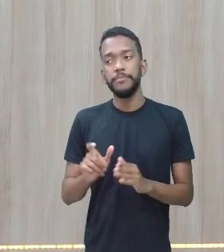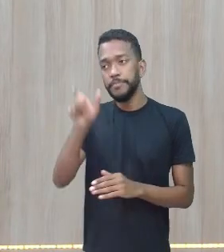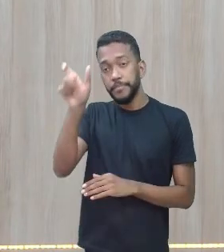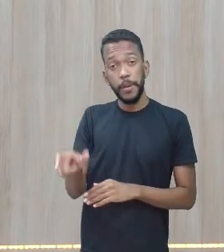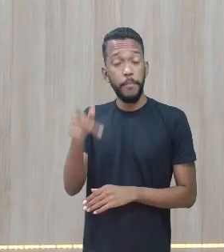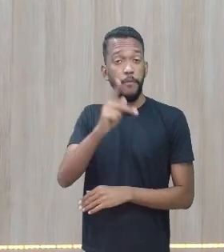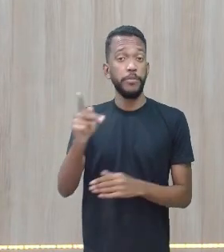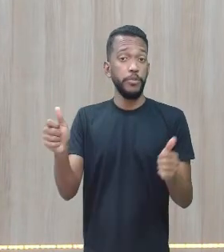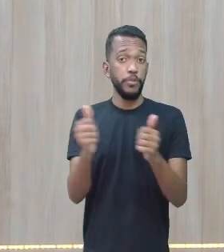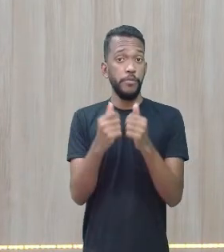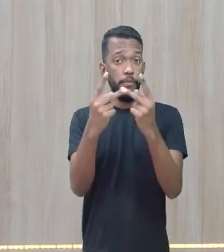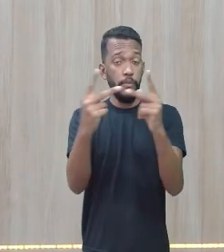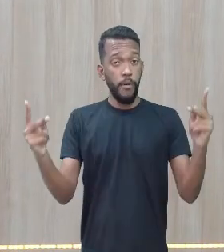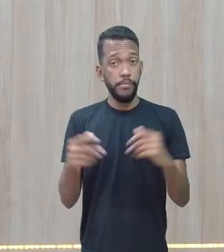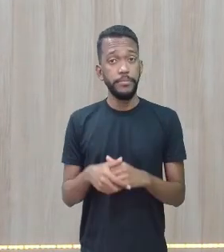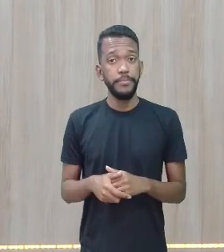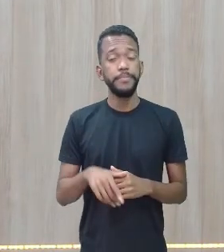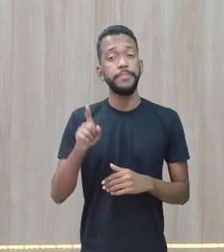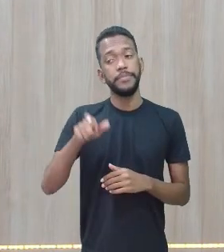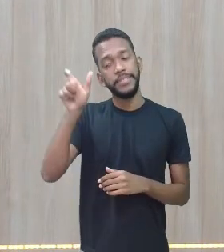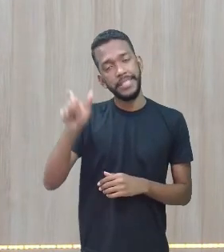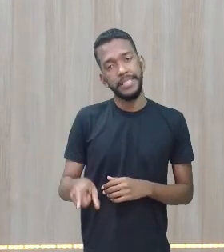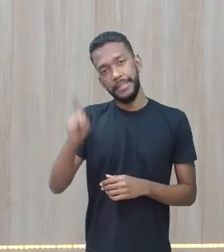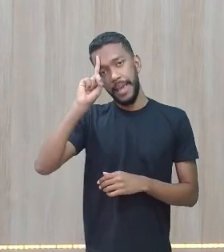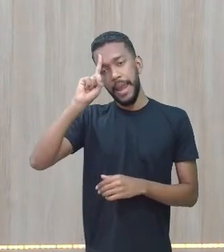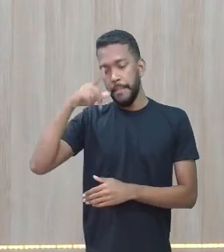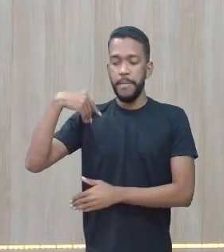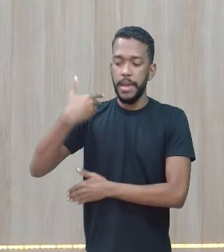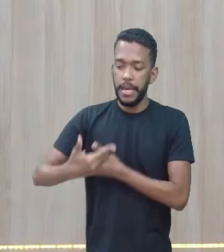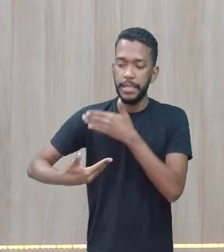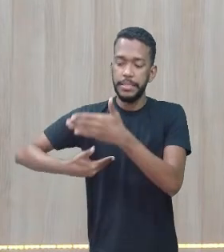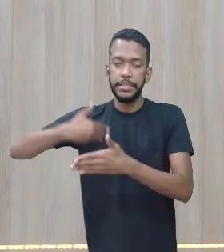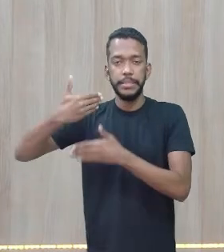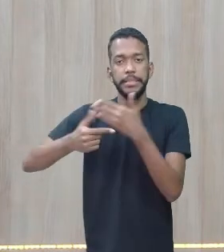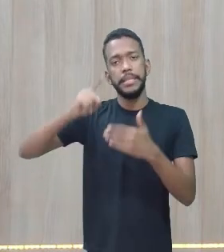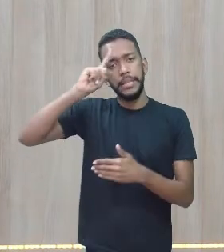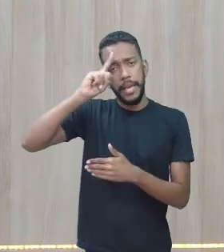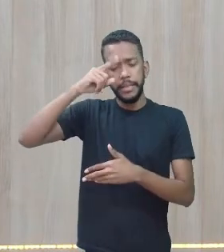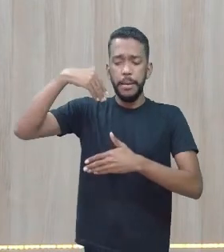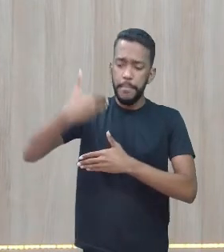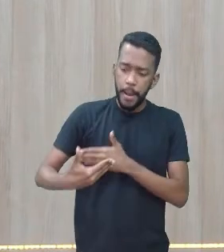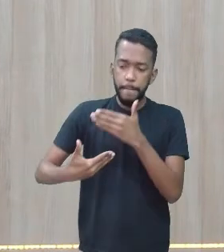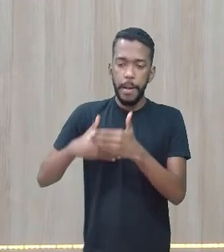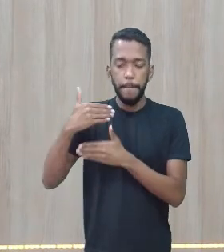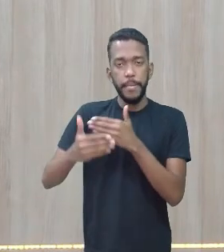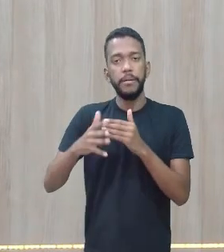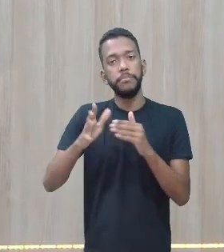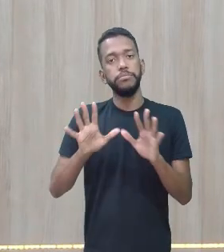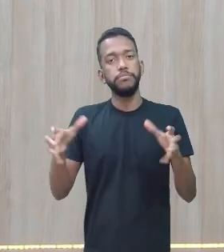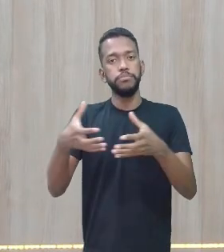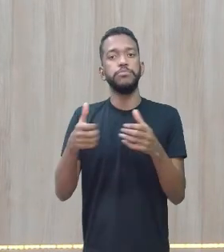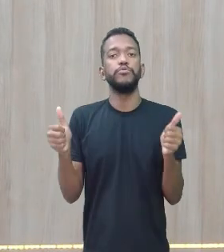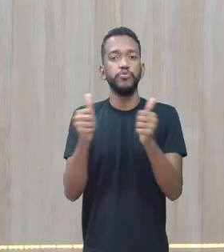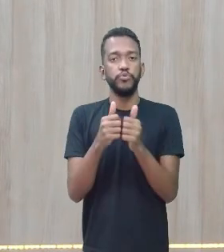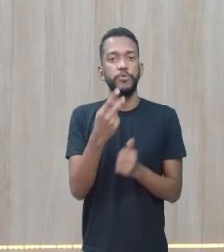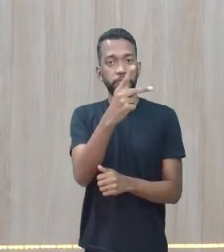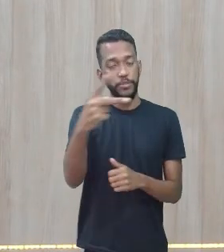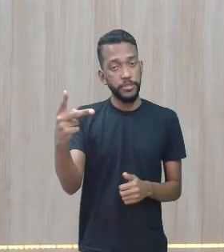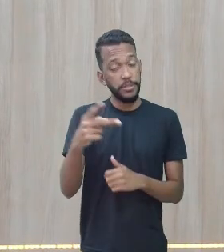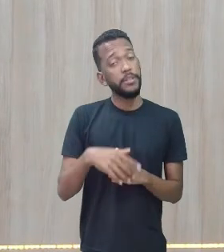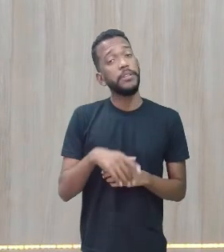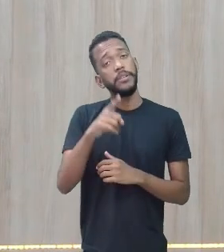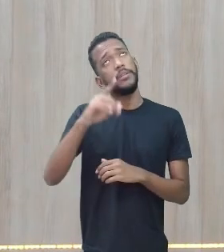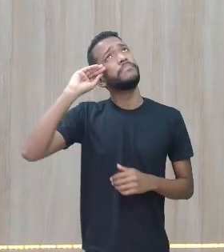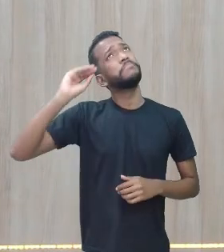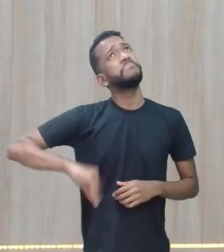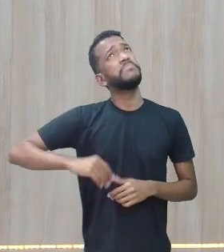de vocês. É ela que está diariamente, dia a dia, acompanhando vocês. Então, não deixem de